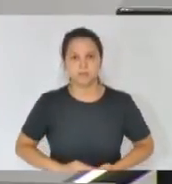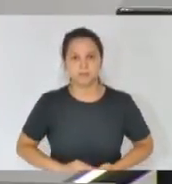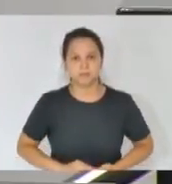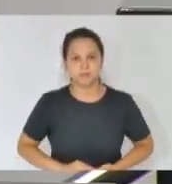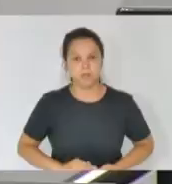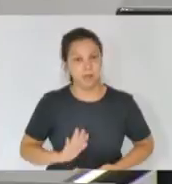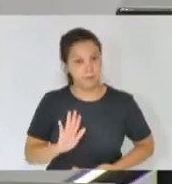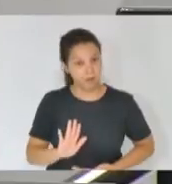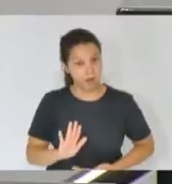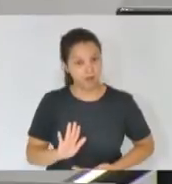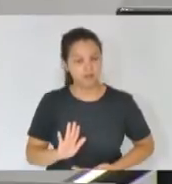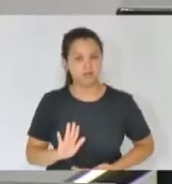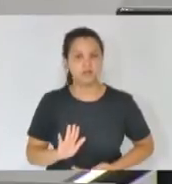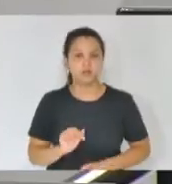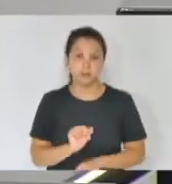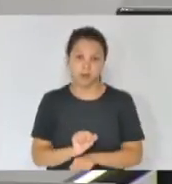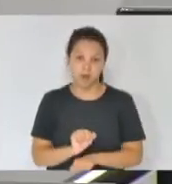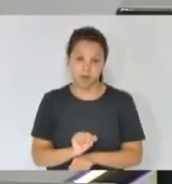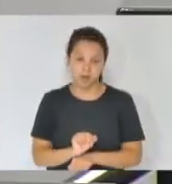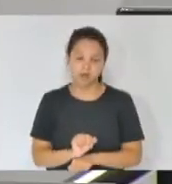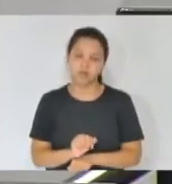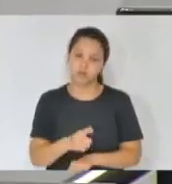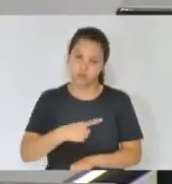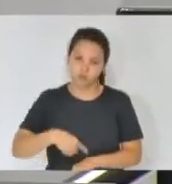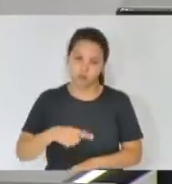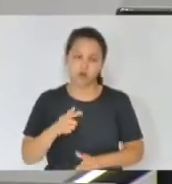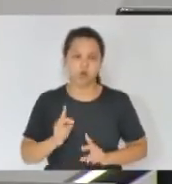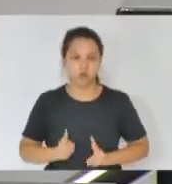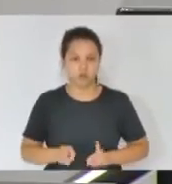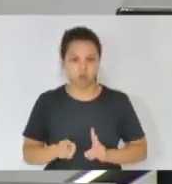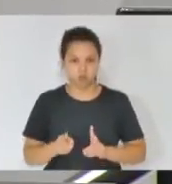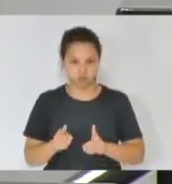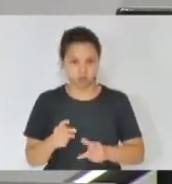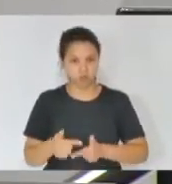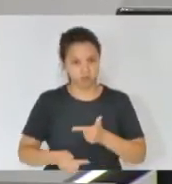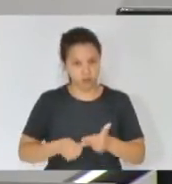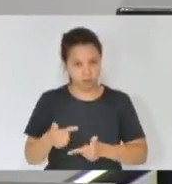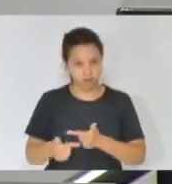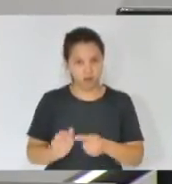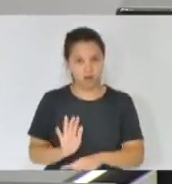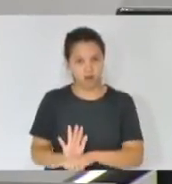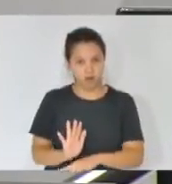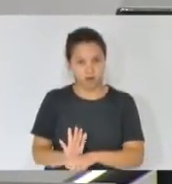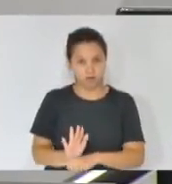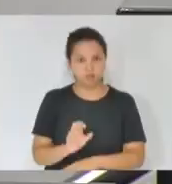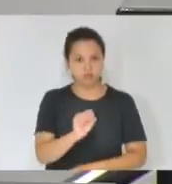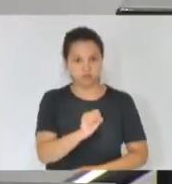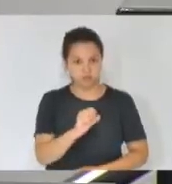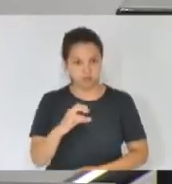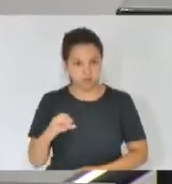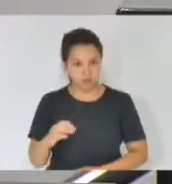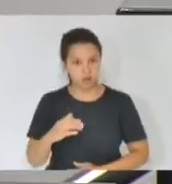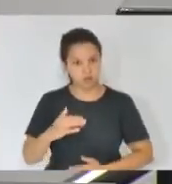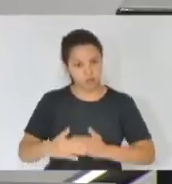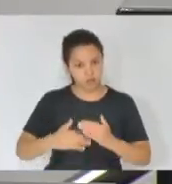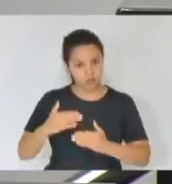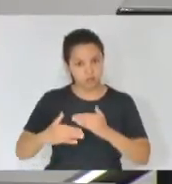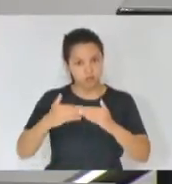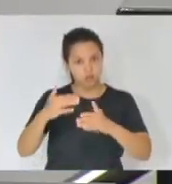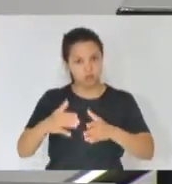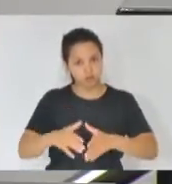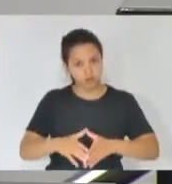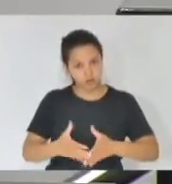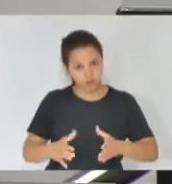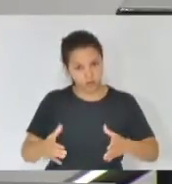lá, continuamos nossa jornada em prol de Santa Catarina, para que desenvolva, cresça, e a gente